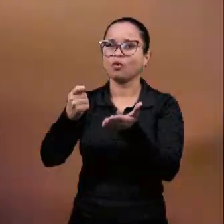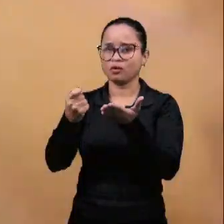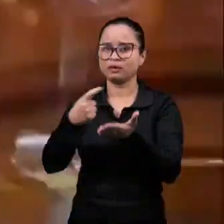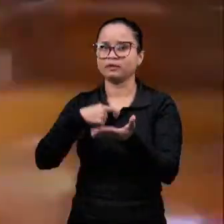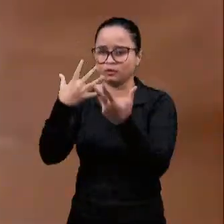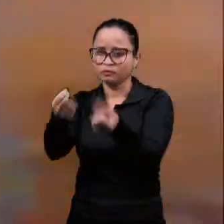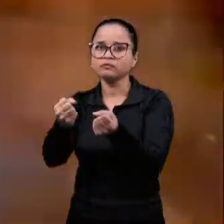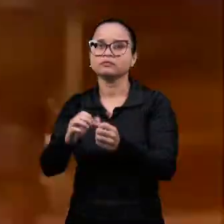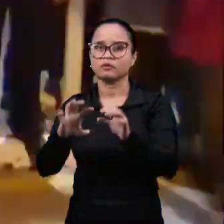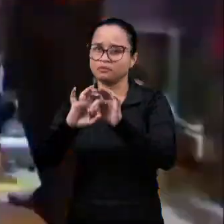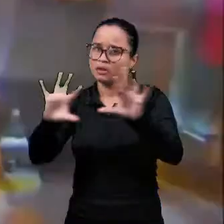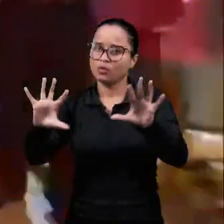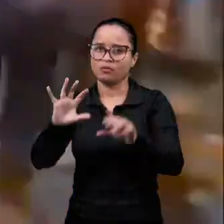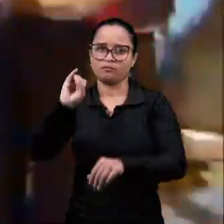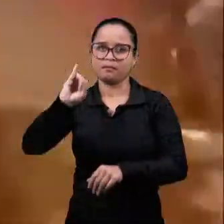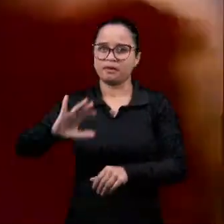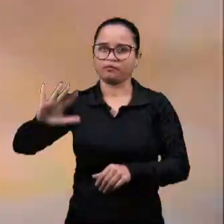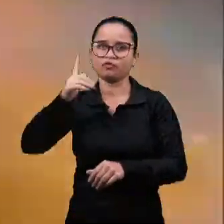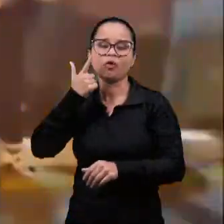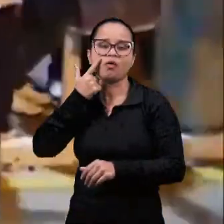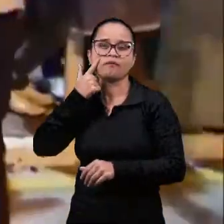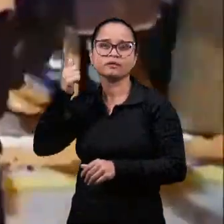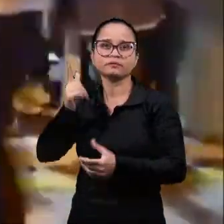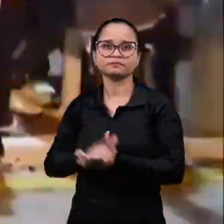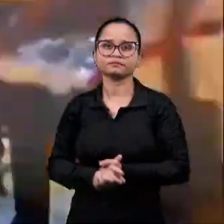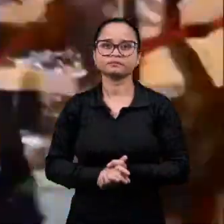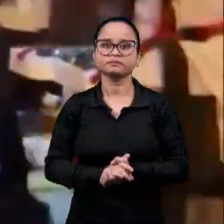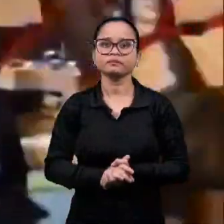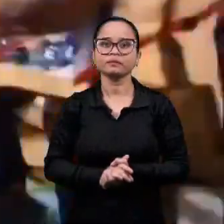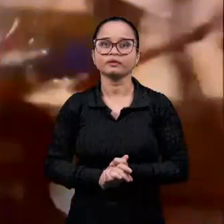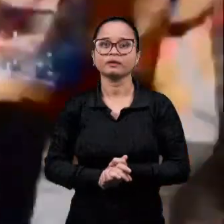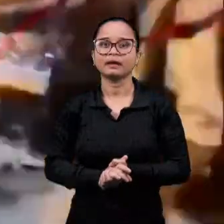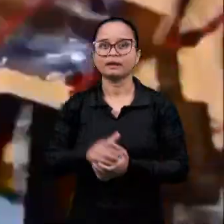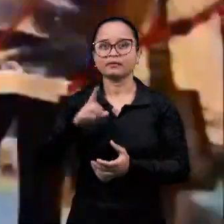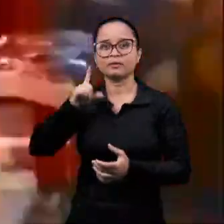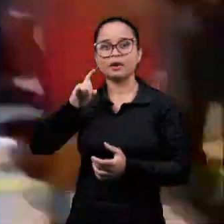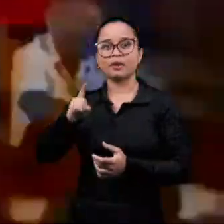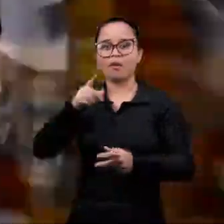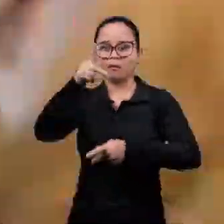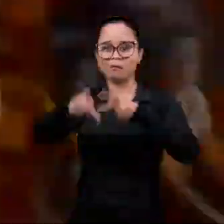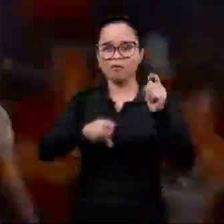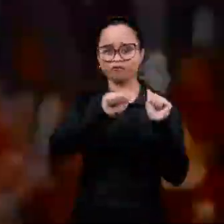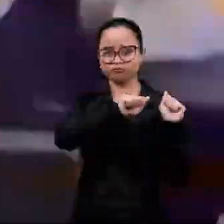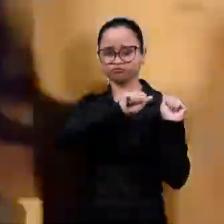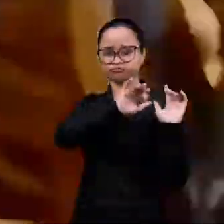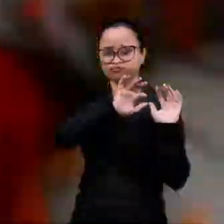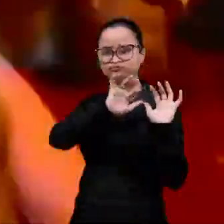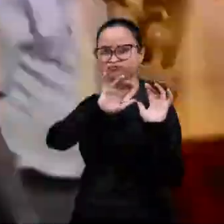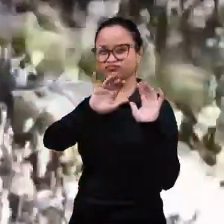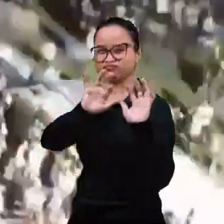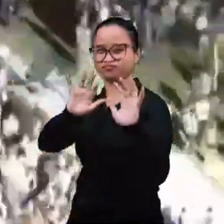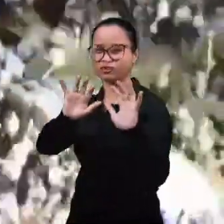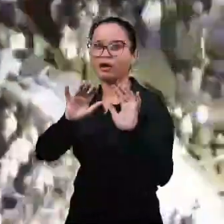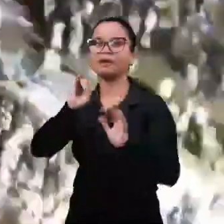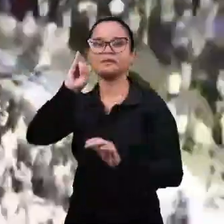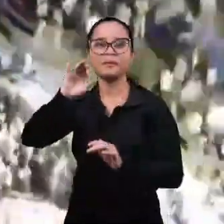elas foram daquele momento em que o povo ia chegando e que